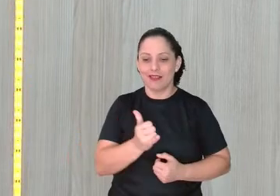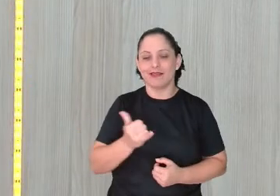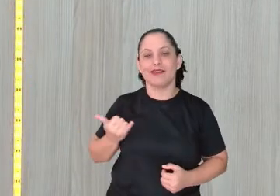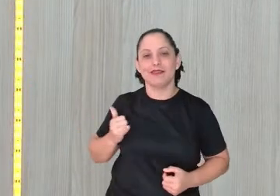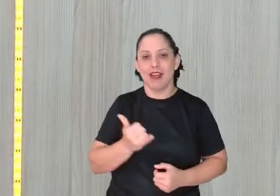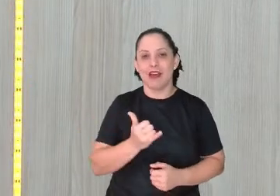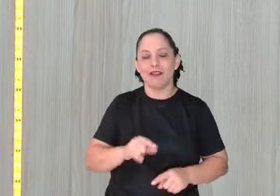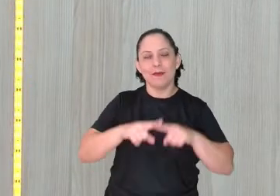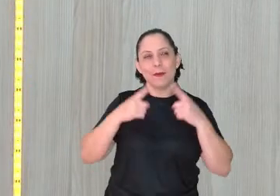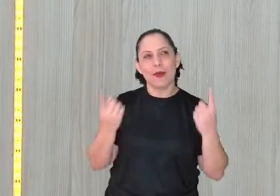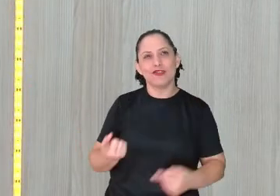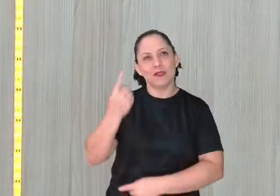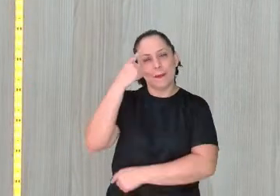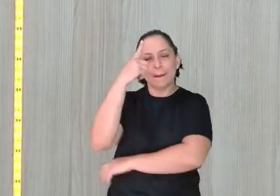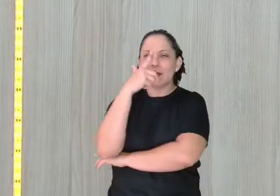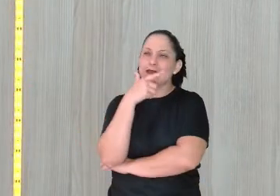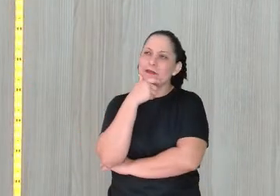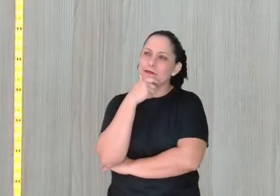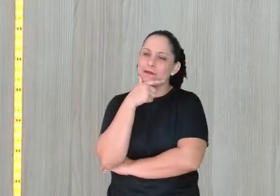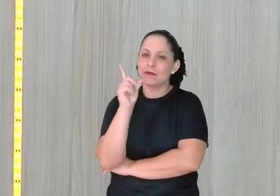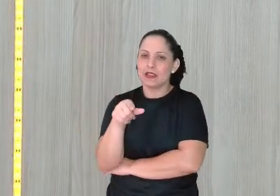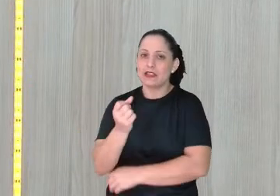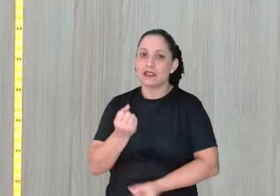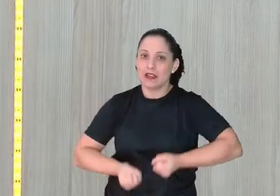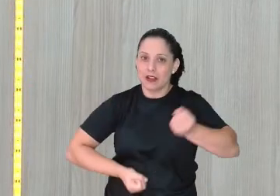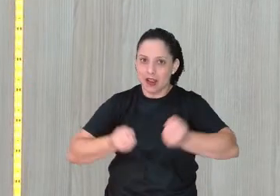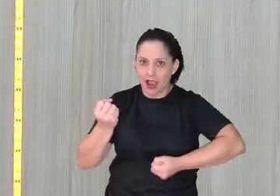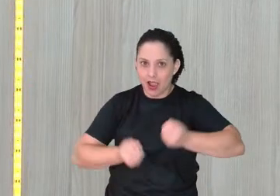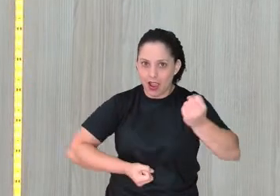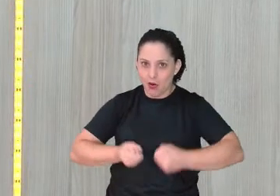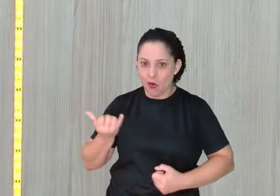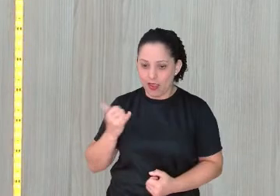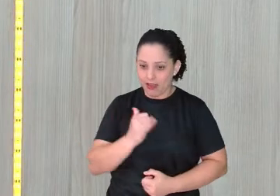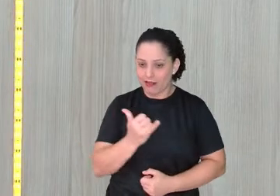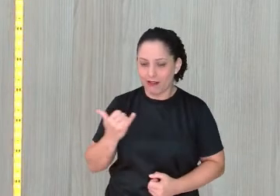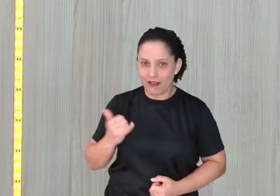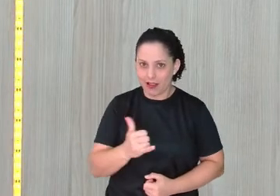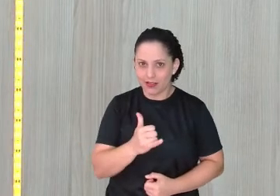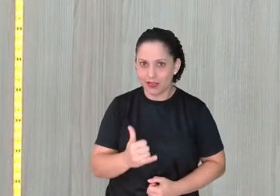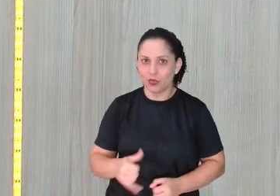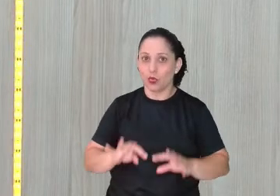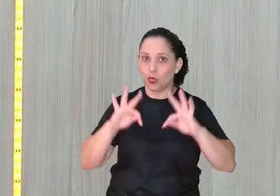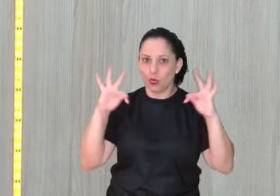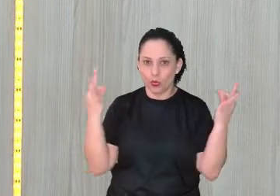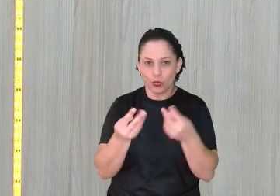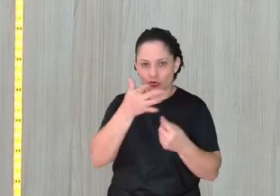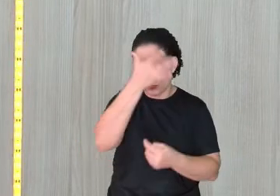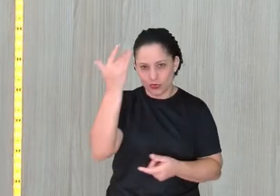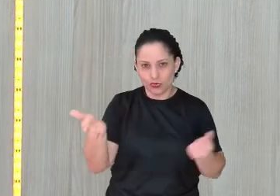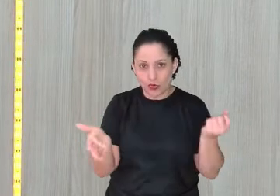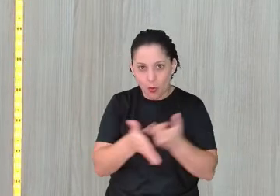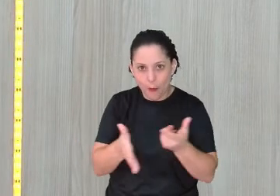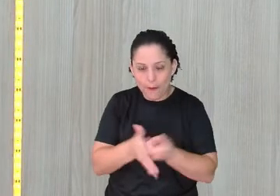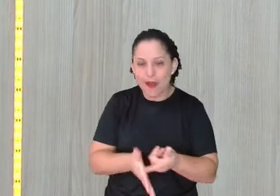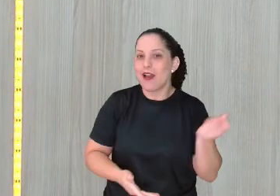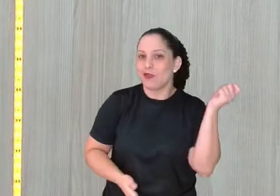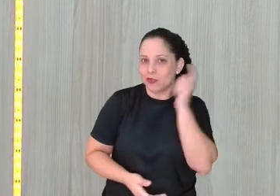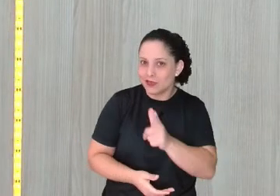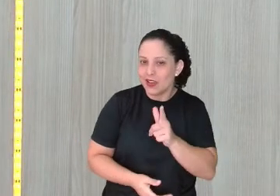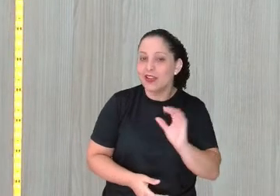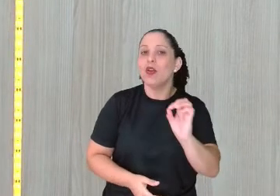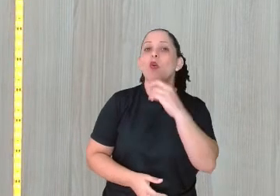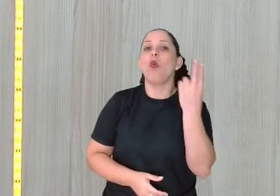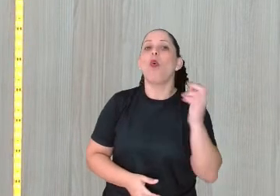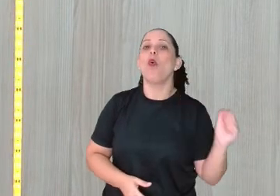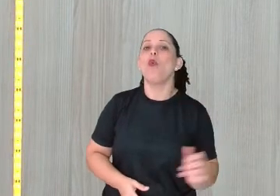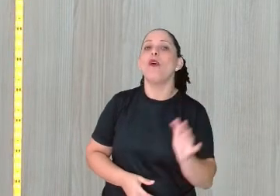vocês. Será que esse carro elétrico todo mundo pode ter ele? Ou ainda é Pois é. muito caro, né? Porque Essa é aí uma a gente questão. traz